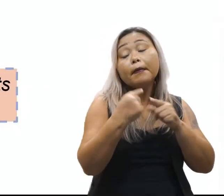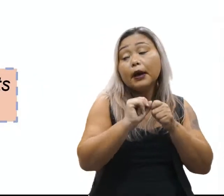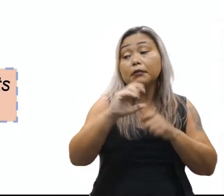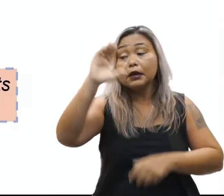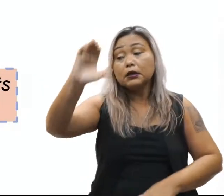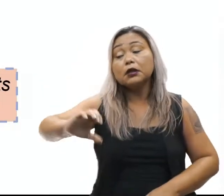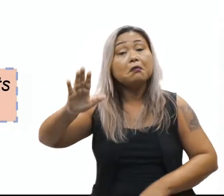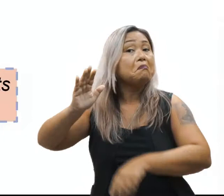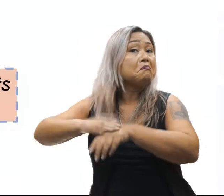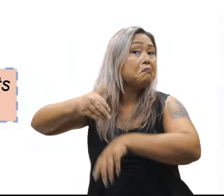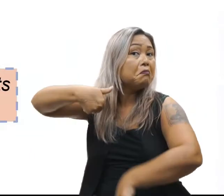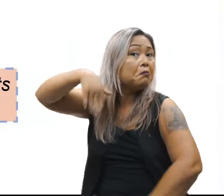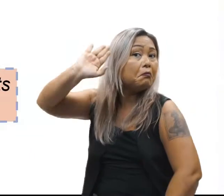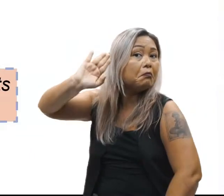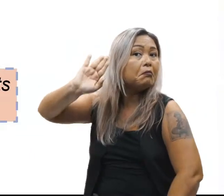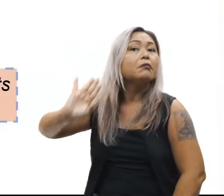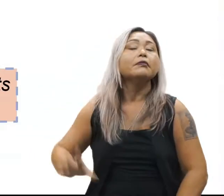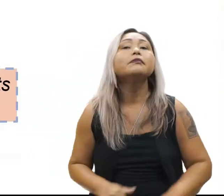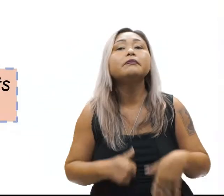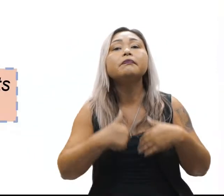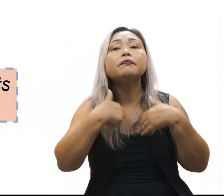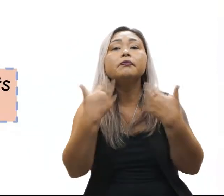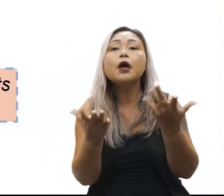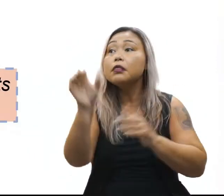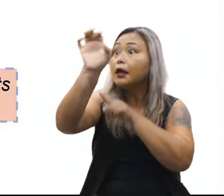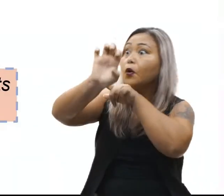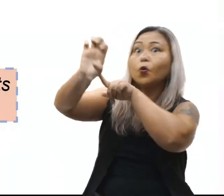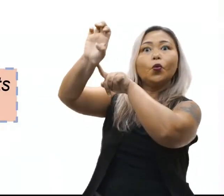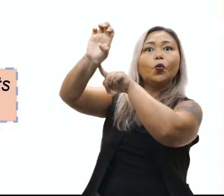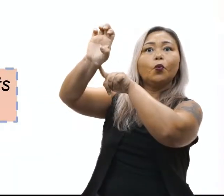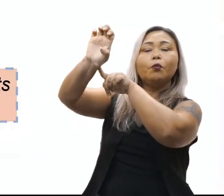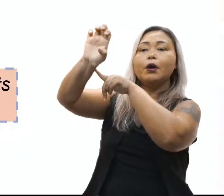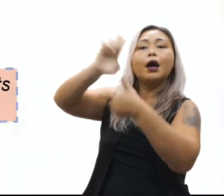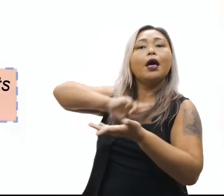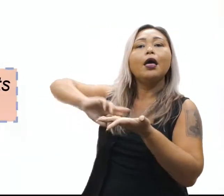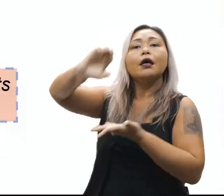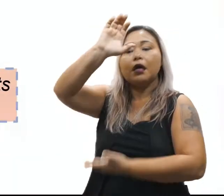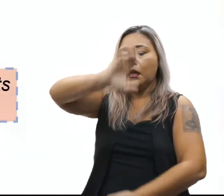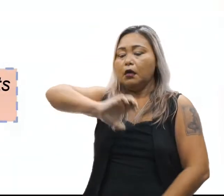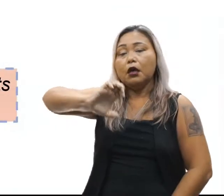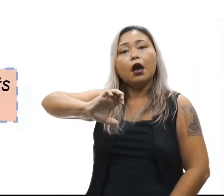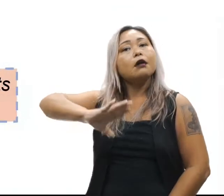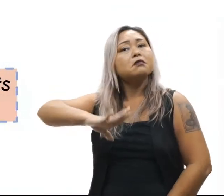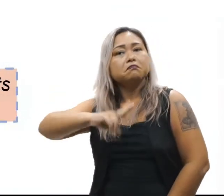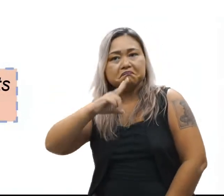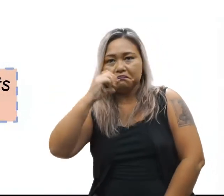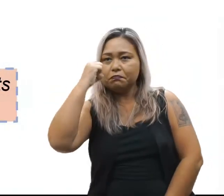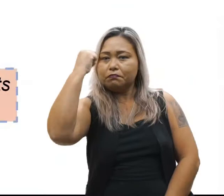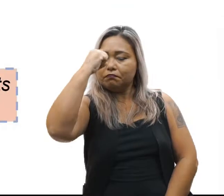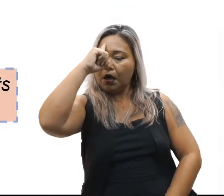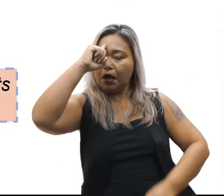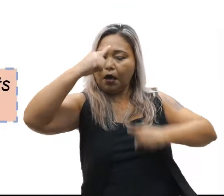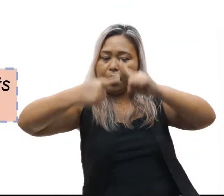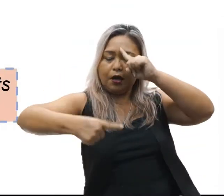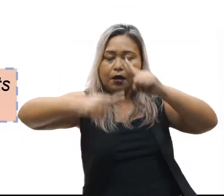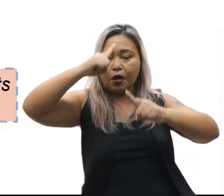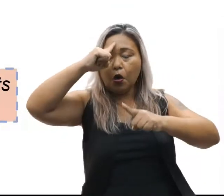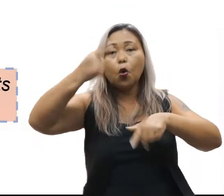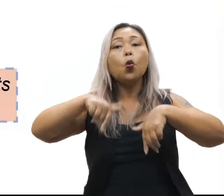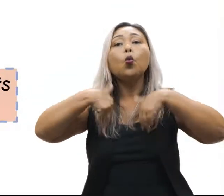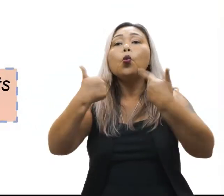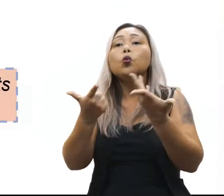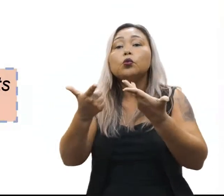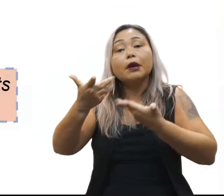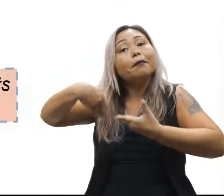cristianismo, tá? Então, assim, na Europa, a religião cristã era a que predominava, assim como todas as